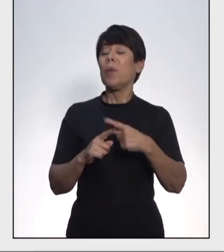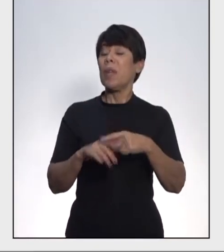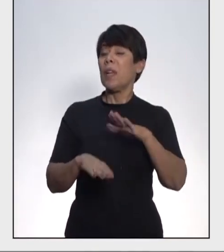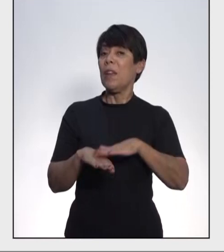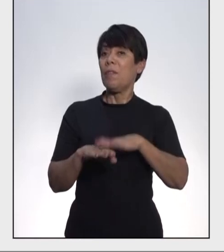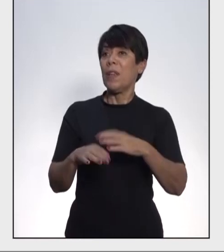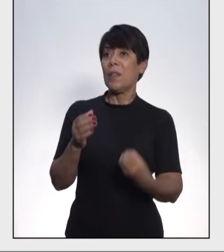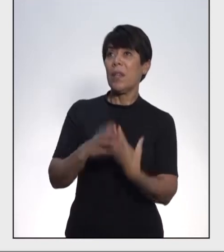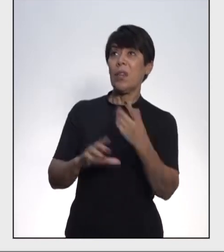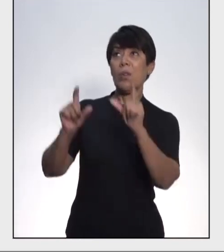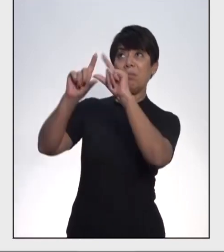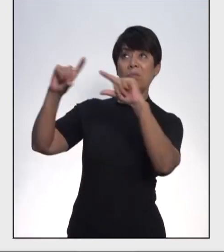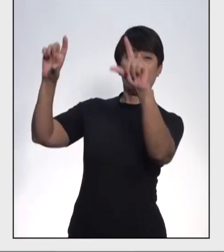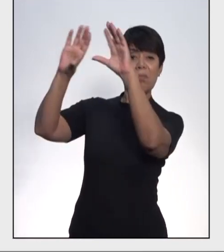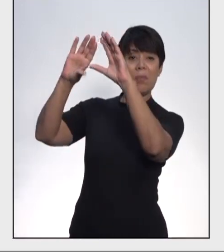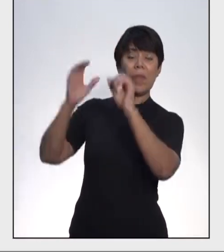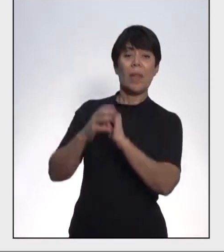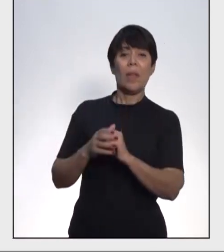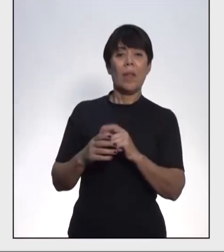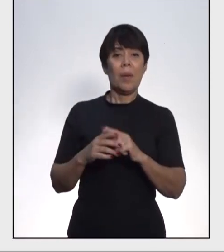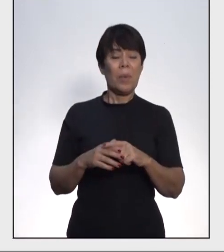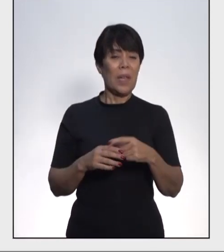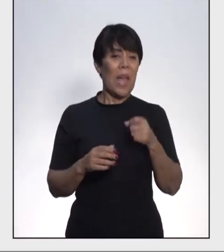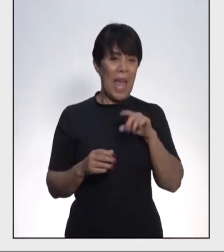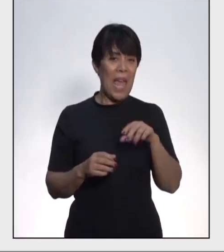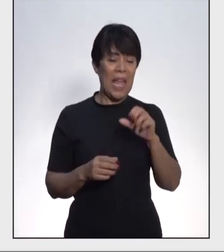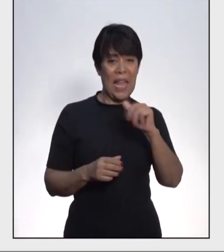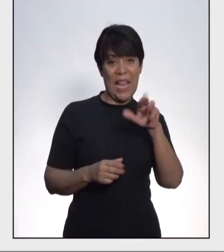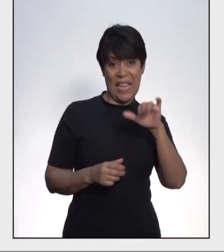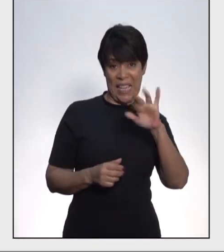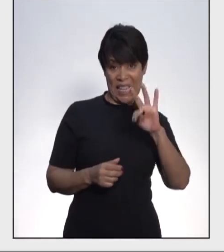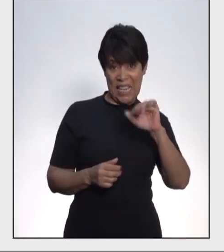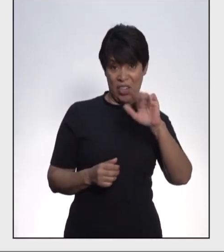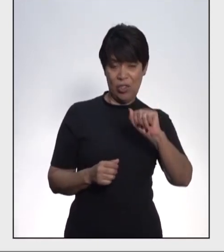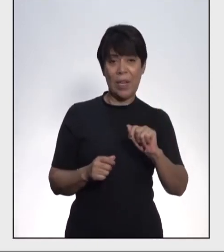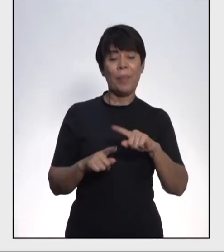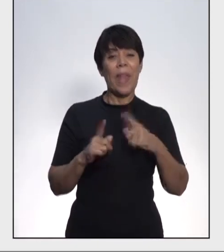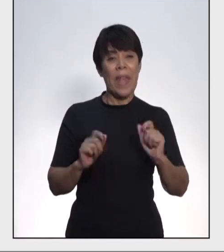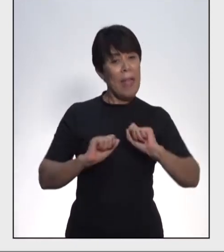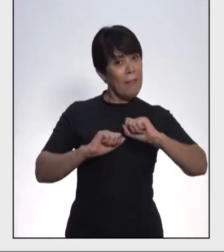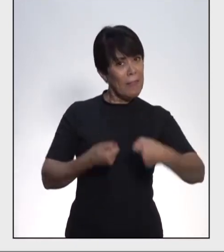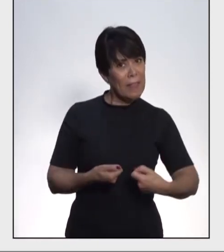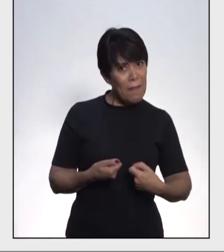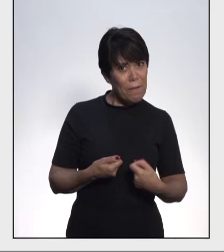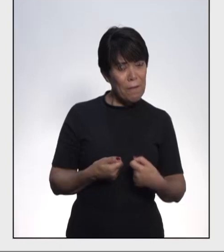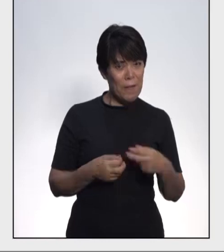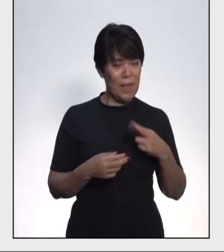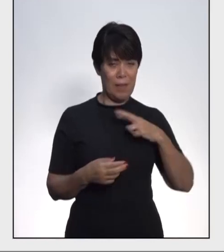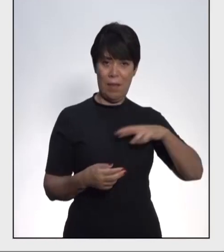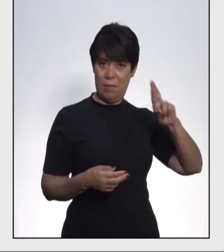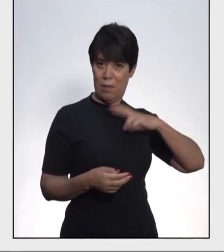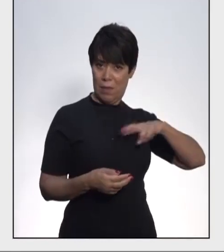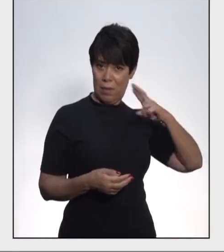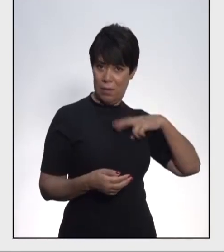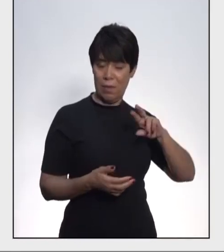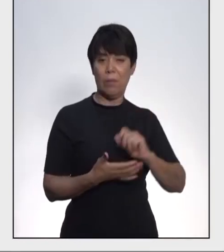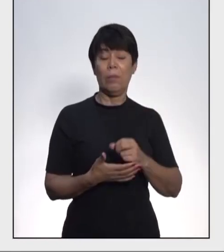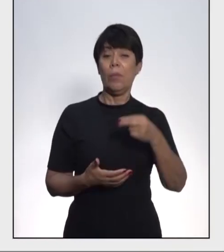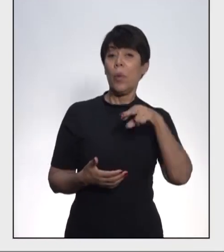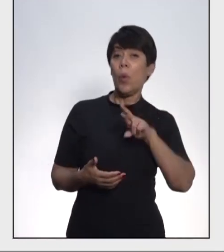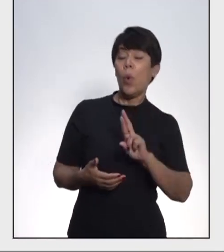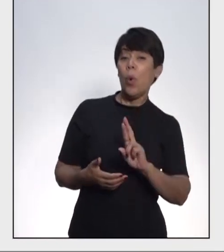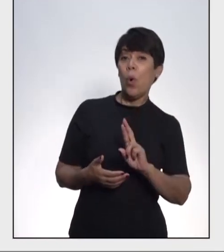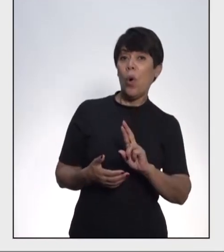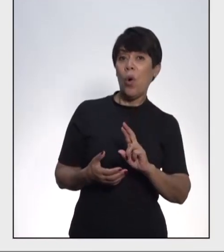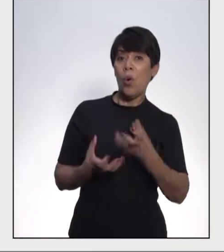rock? É uma crítica à supremacia cristã ocidental, é uma defesa do ateísmo, já que coloca grandes religiões no mesmo nível,